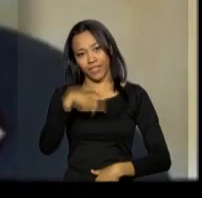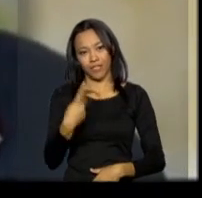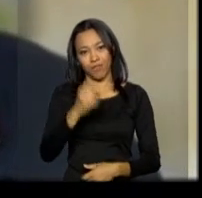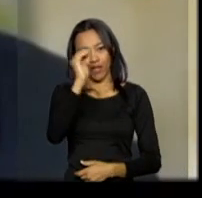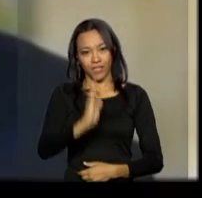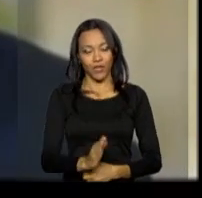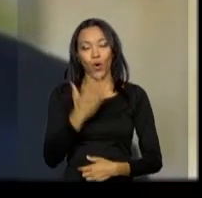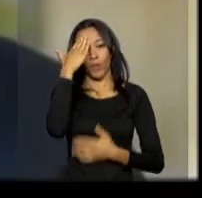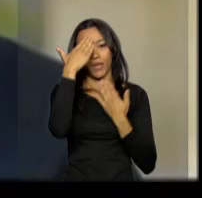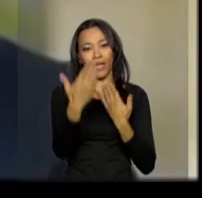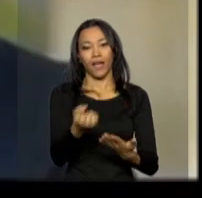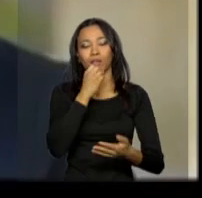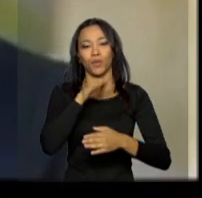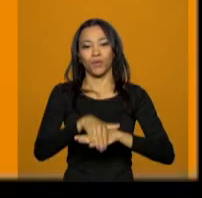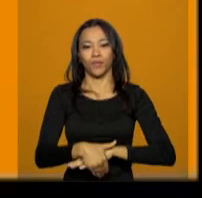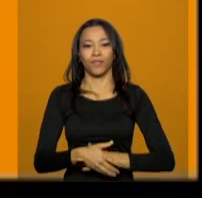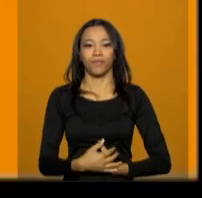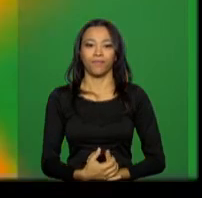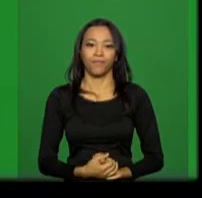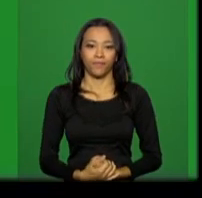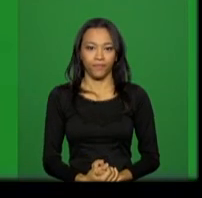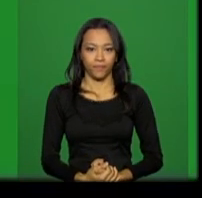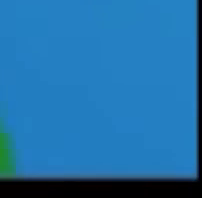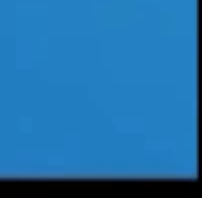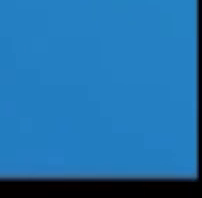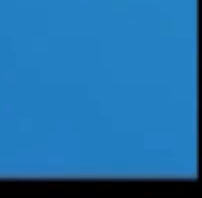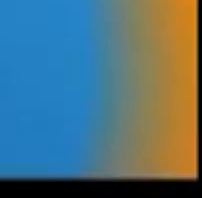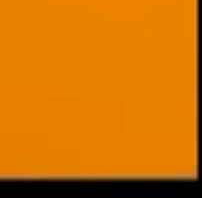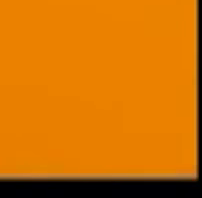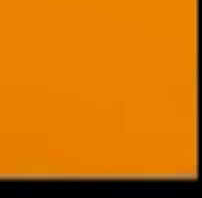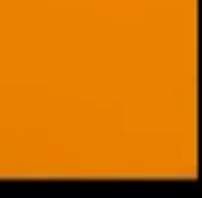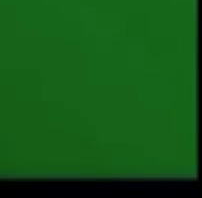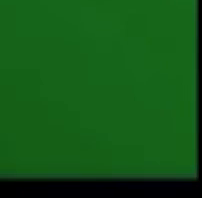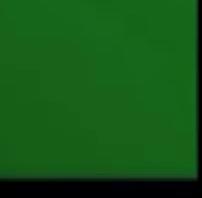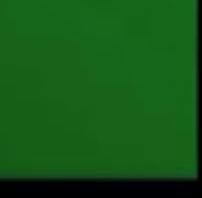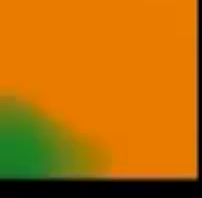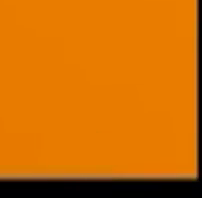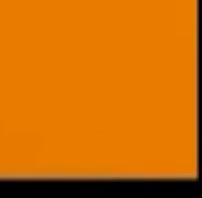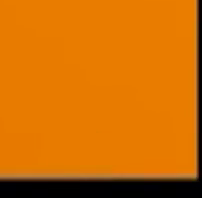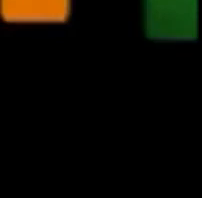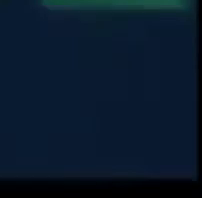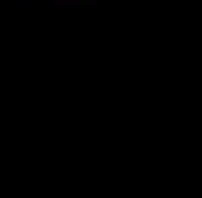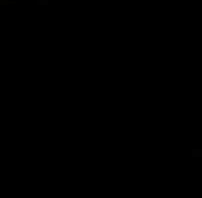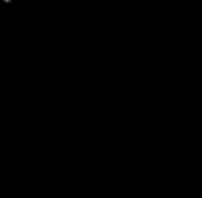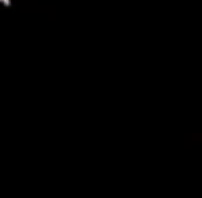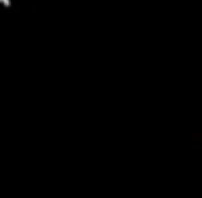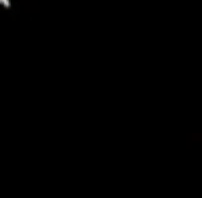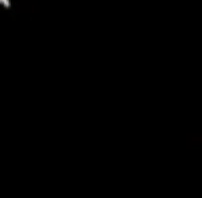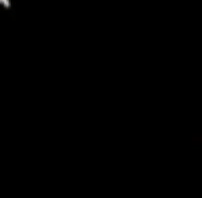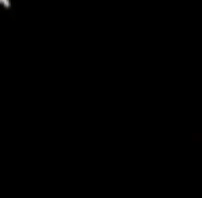brasileiro. Obrigada e boa noite. Brasil, país rico, país sem pobreza.